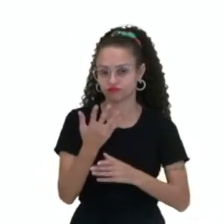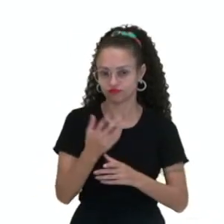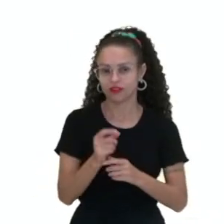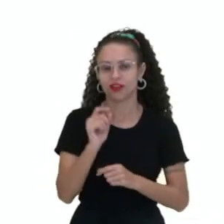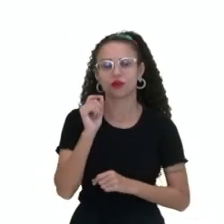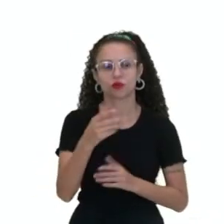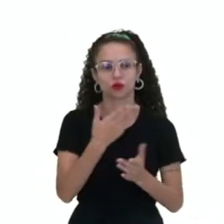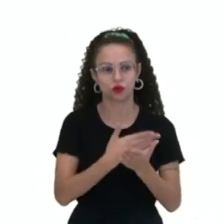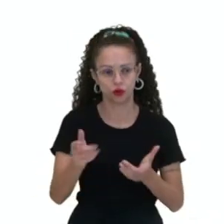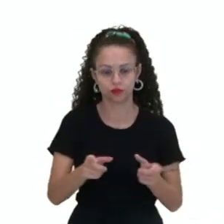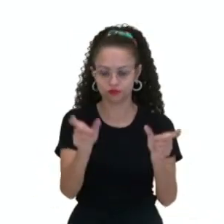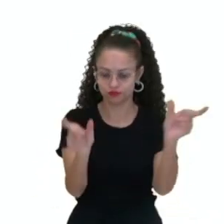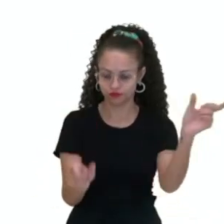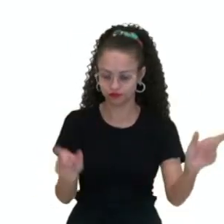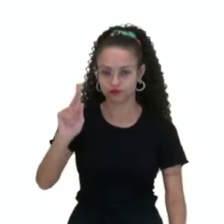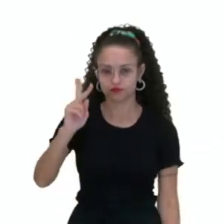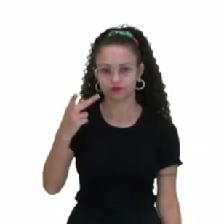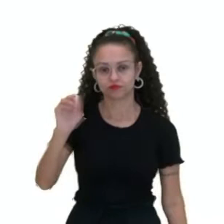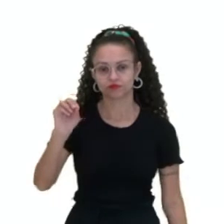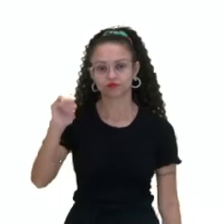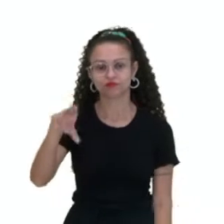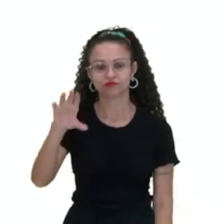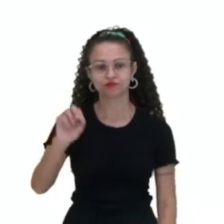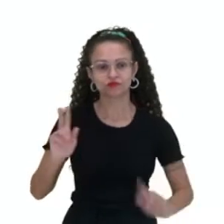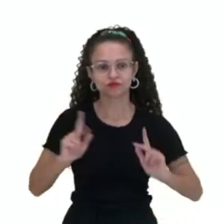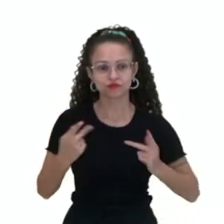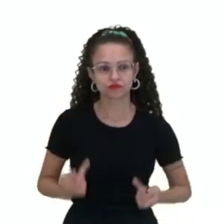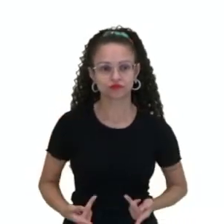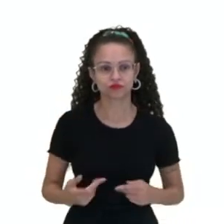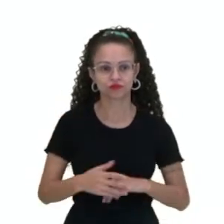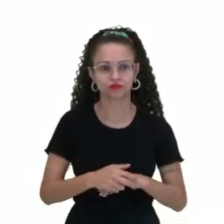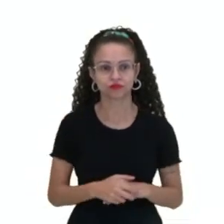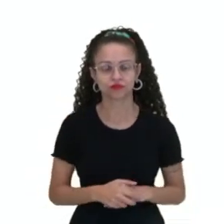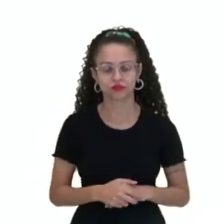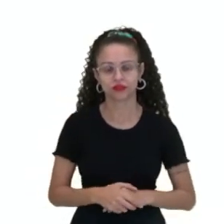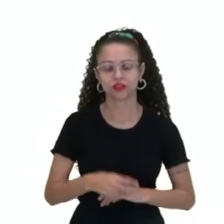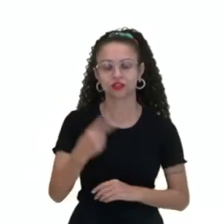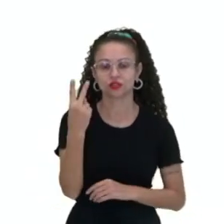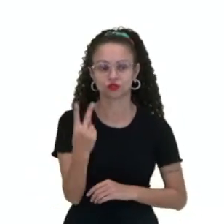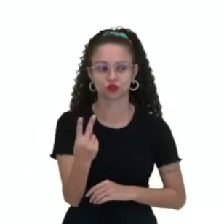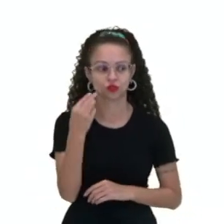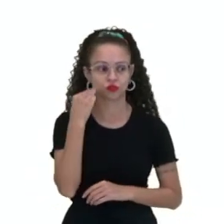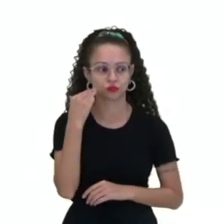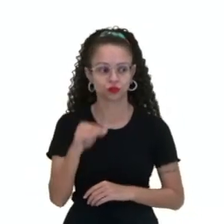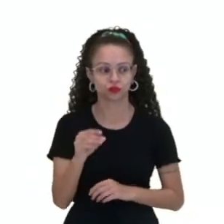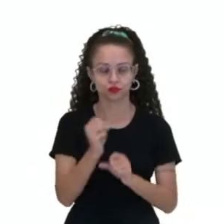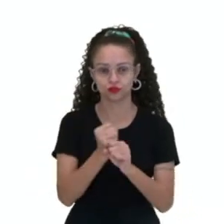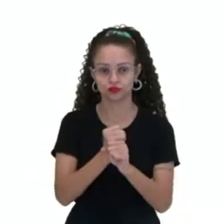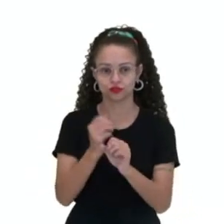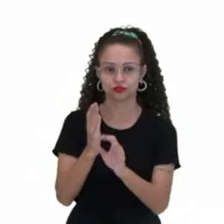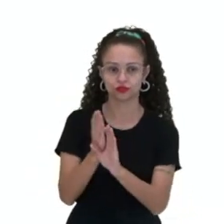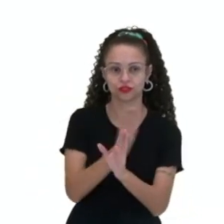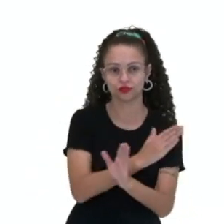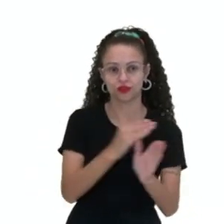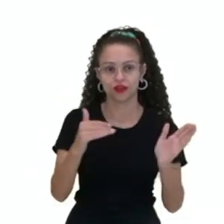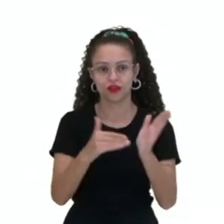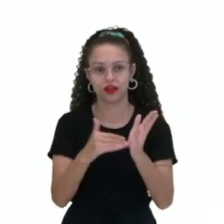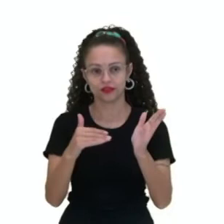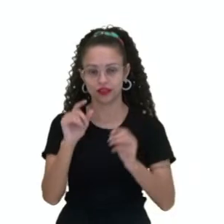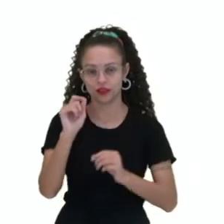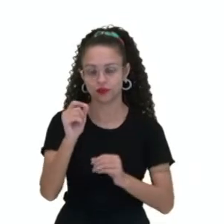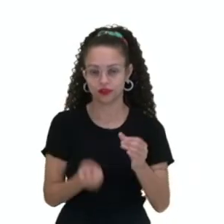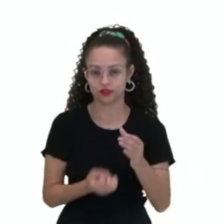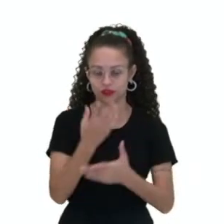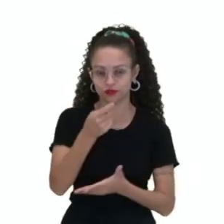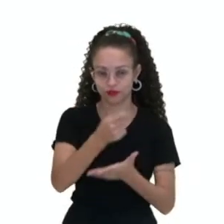é uma das nossas, né? Nós somos o Homo sapiens moderno, até cerca de 2 milhões de anos, até a invenção da escrita